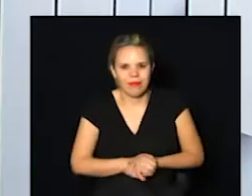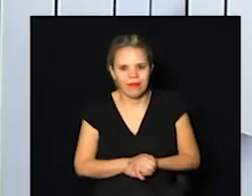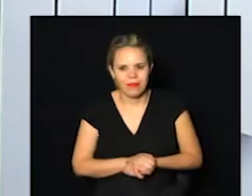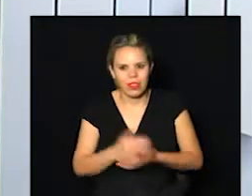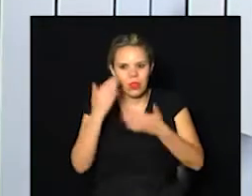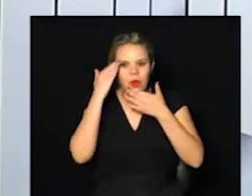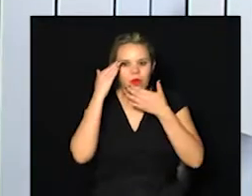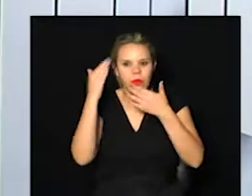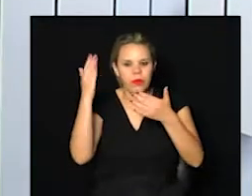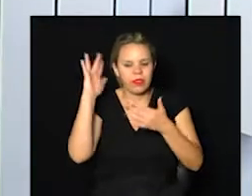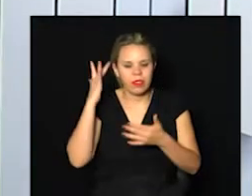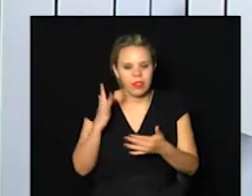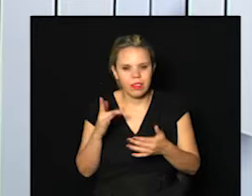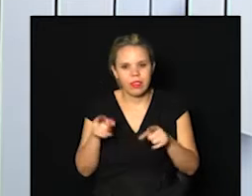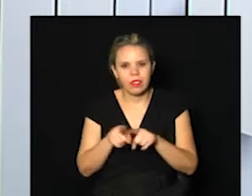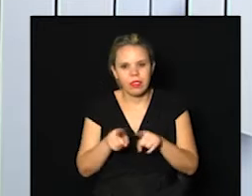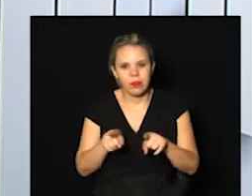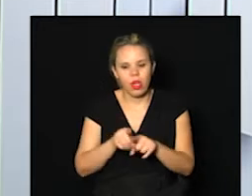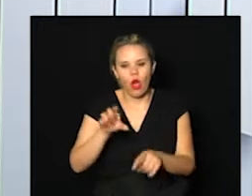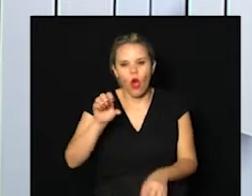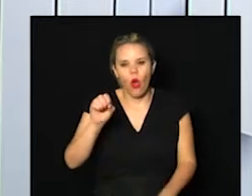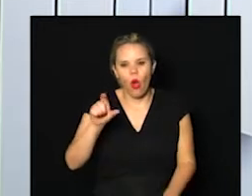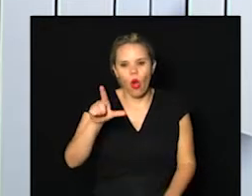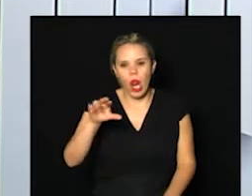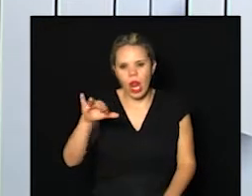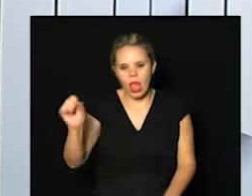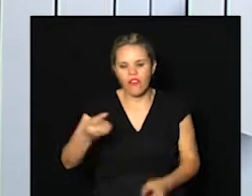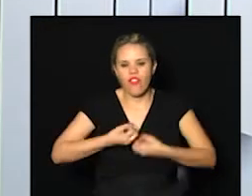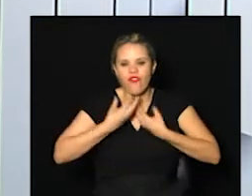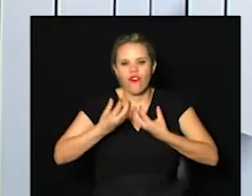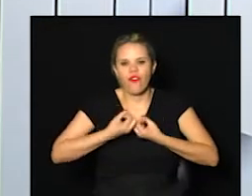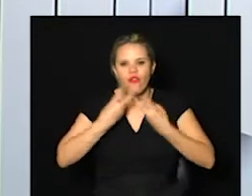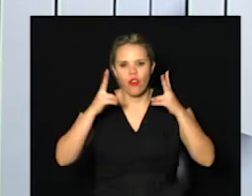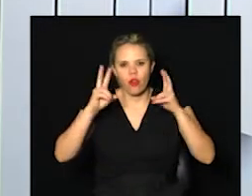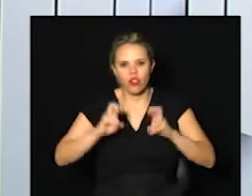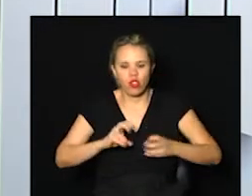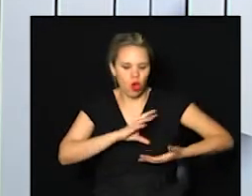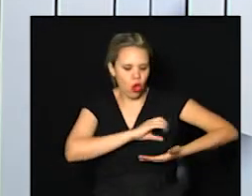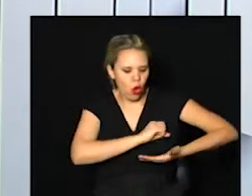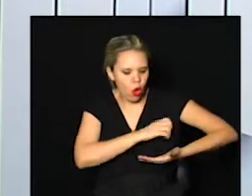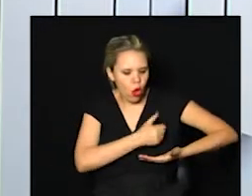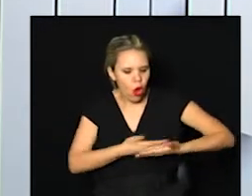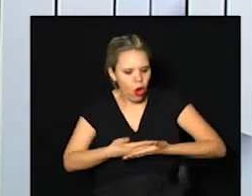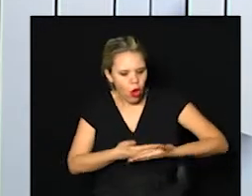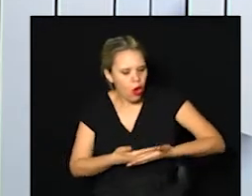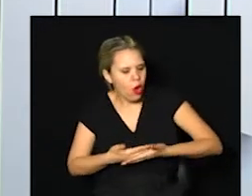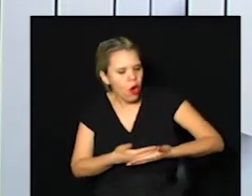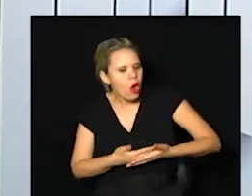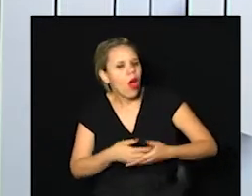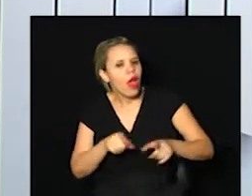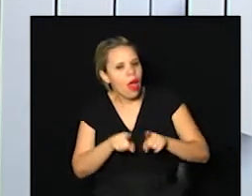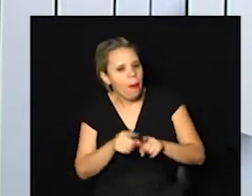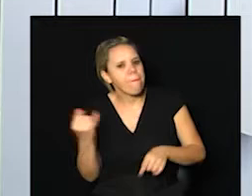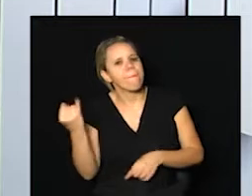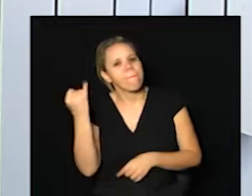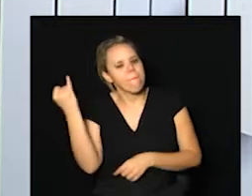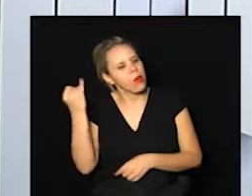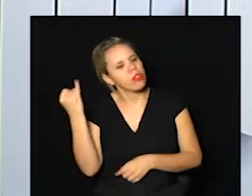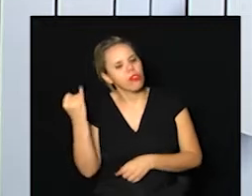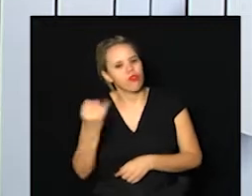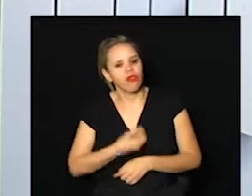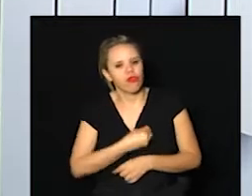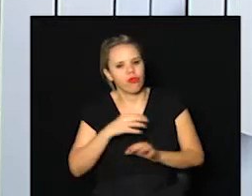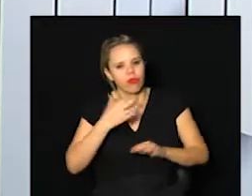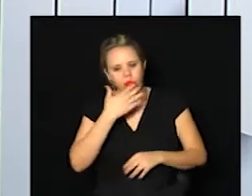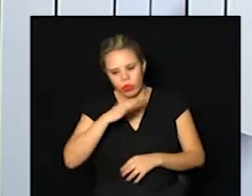Obrigado, Andréia, e também a Olívia pelas informações. O aleitamento materno, a amamentação é muito importante, é vida